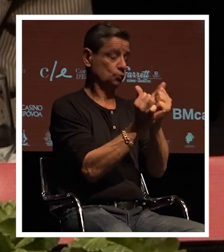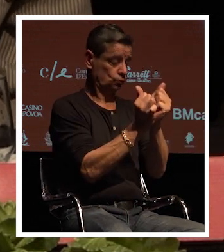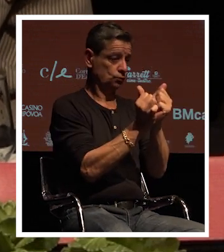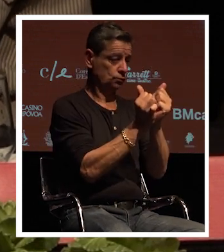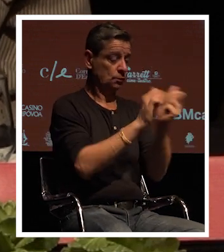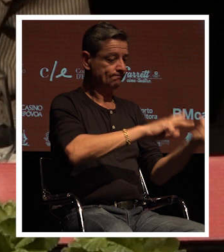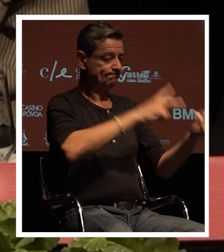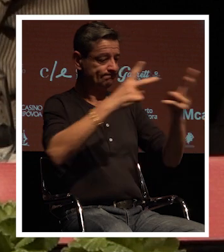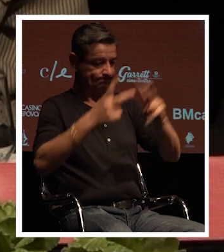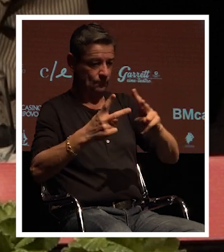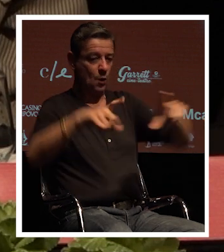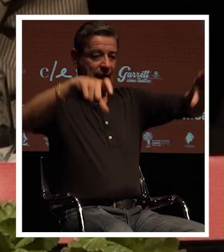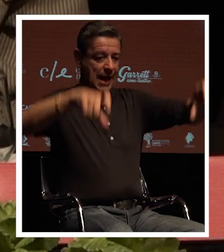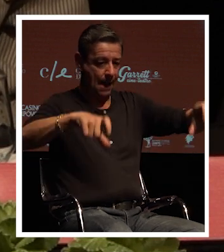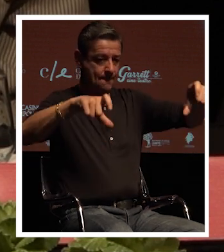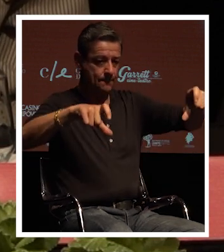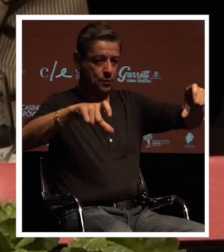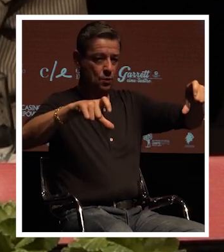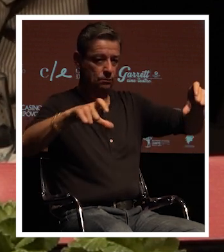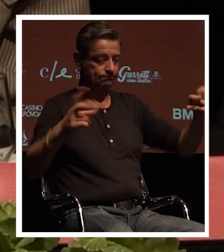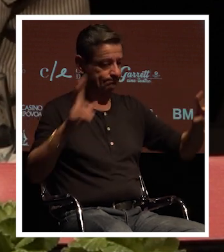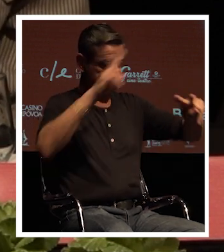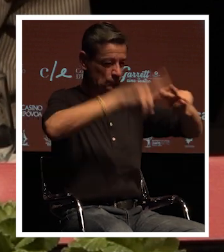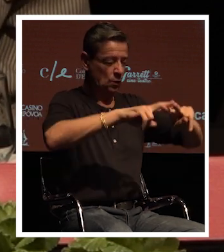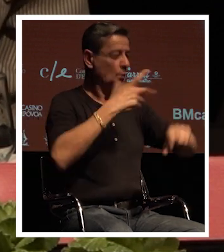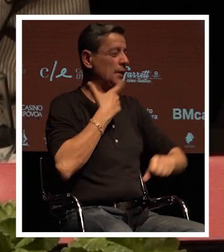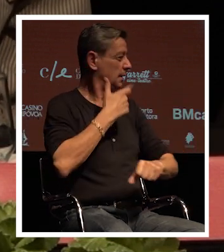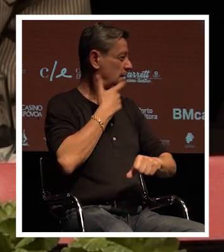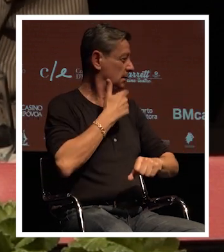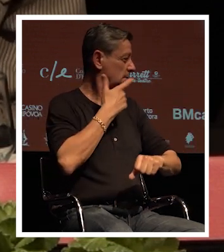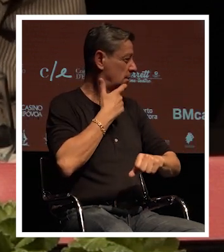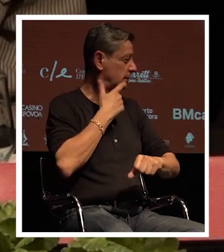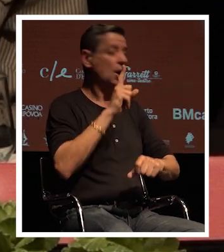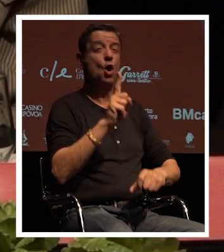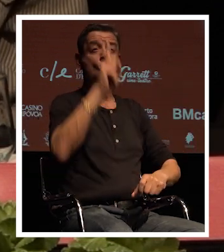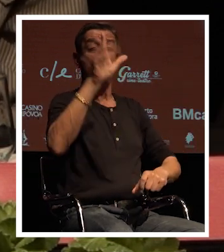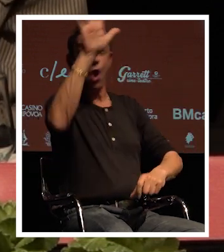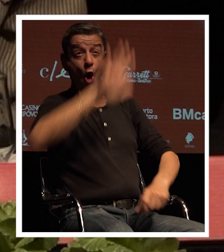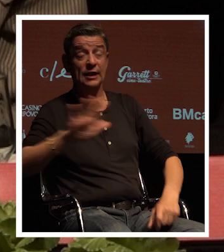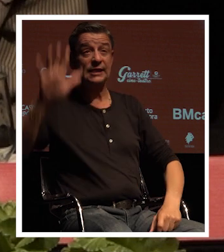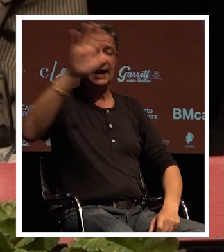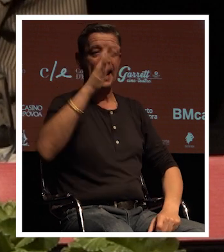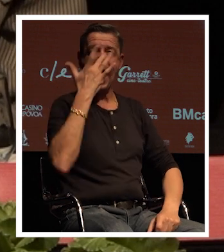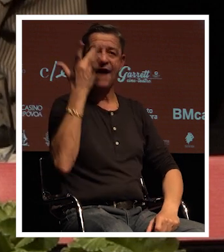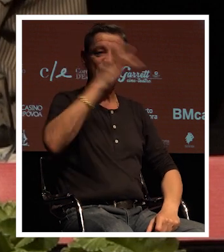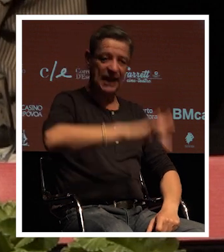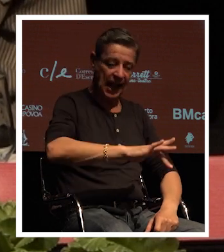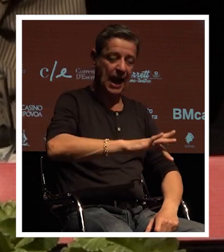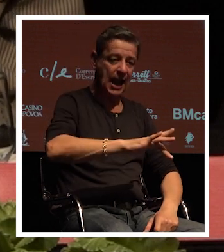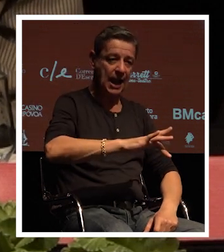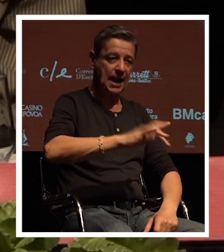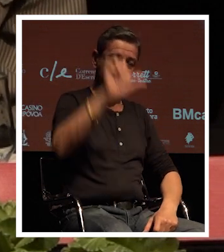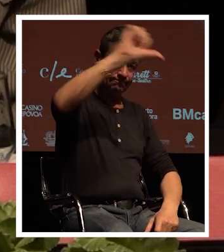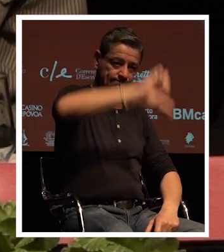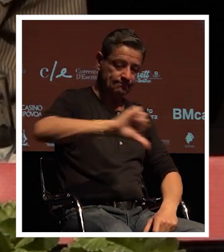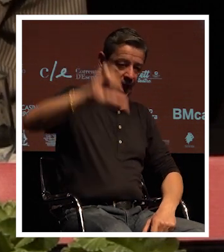foi para o campo de concentração primeiro com os ingleses eh no norte da África depois foi